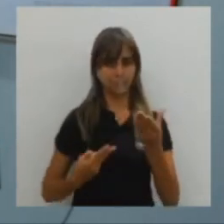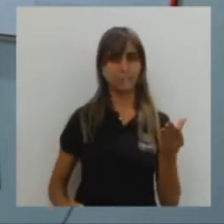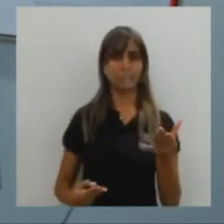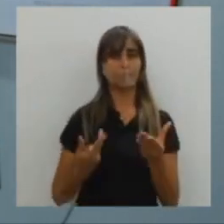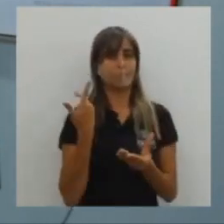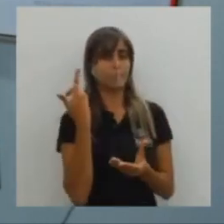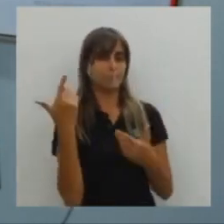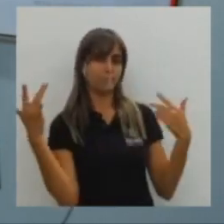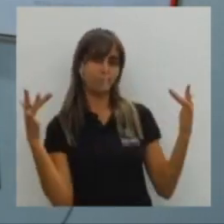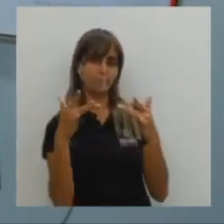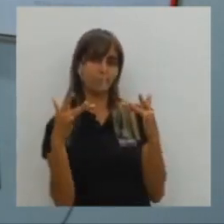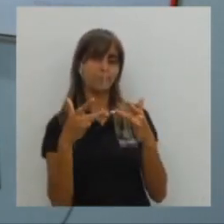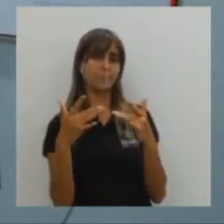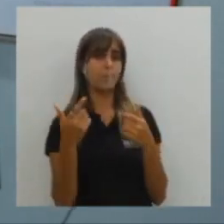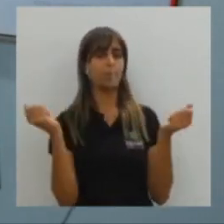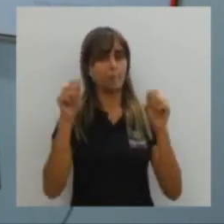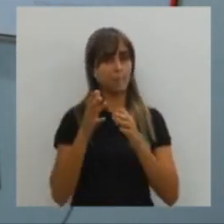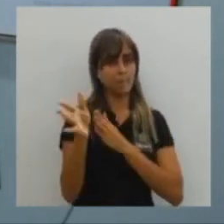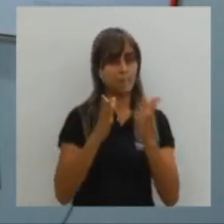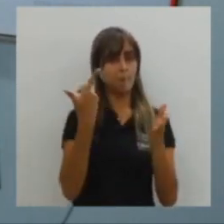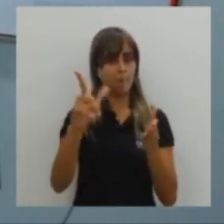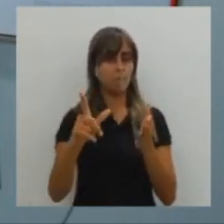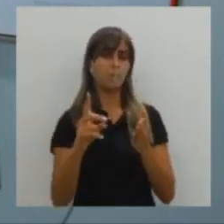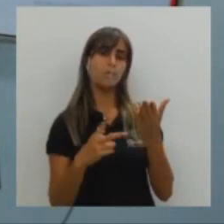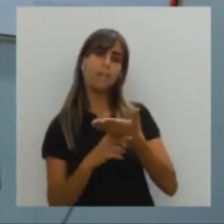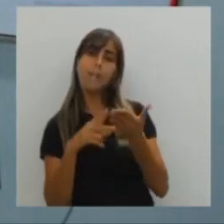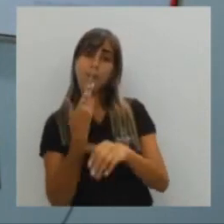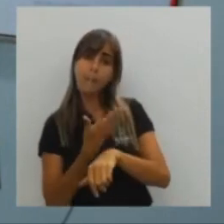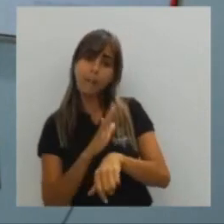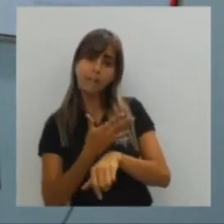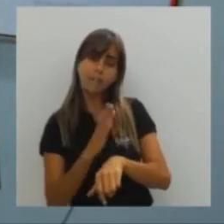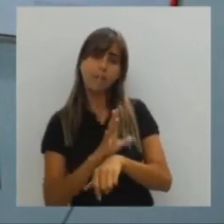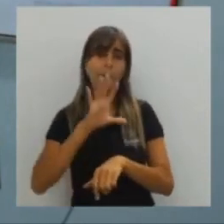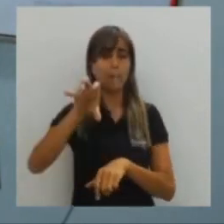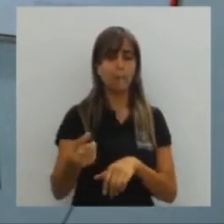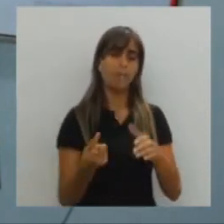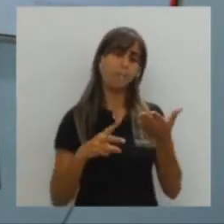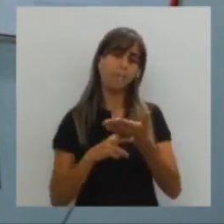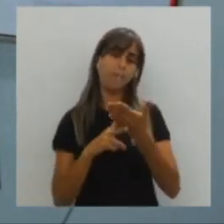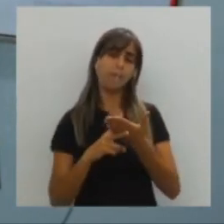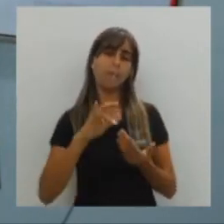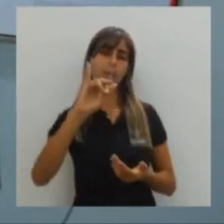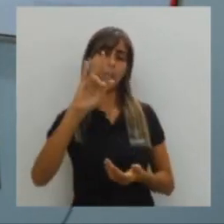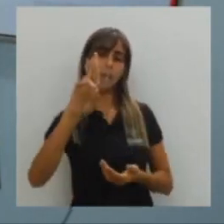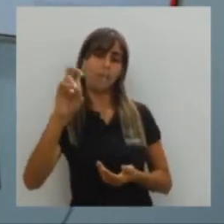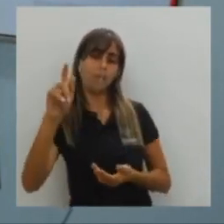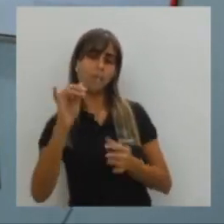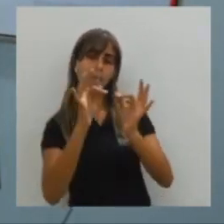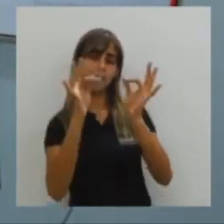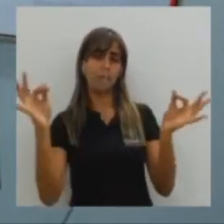a outros verbos irregulares. Beleza? Não esqueçam disso, pratiquem bastante. Peguem os verbos irregulares, comecem a montar